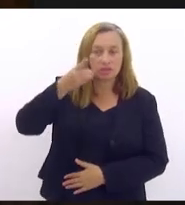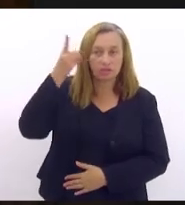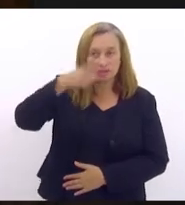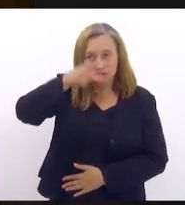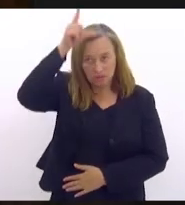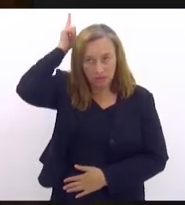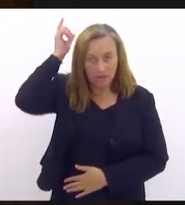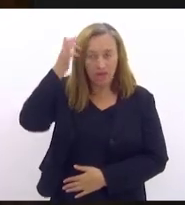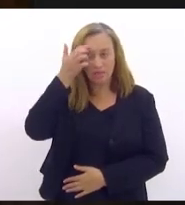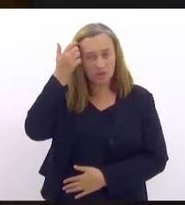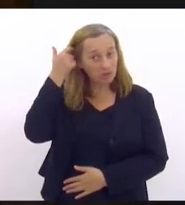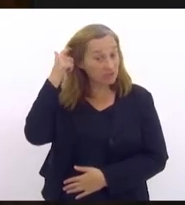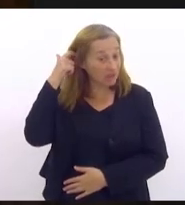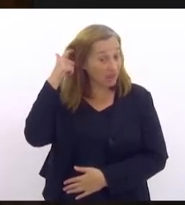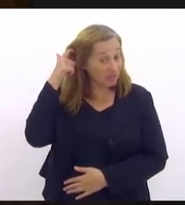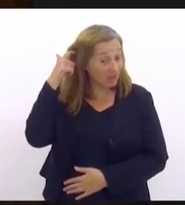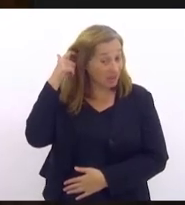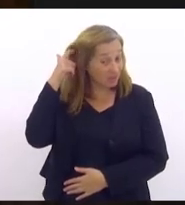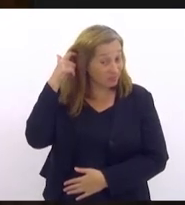Luiz Paulo.